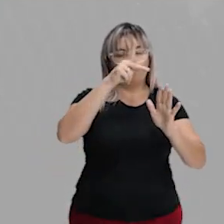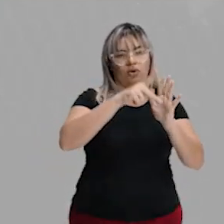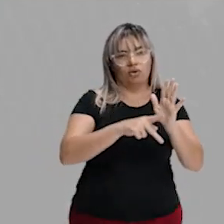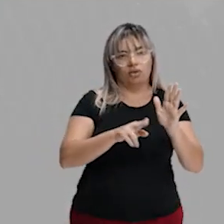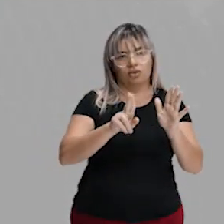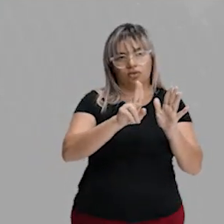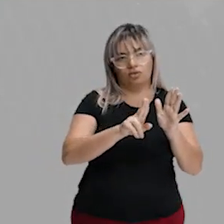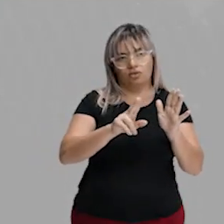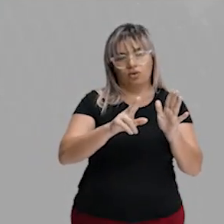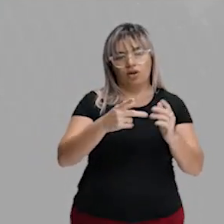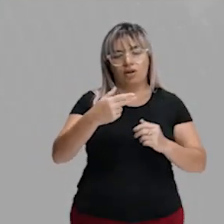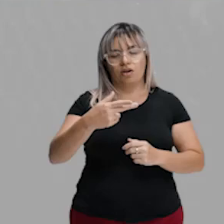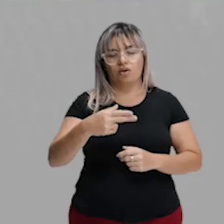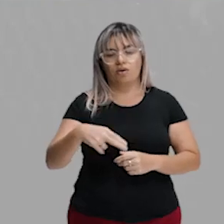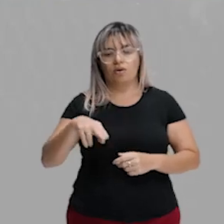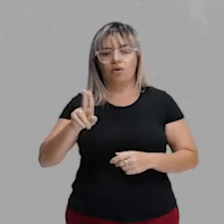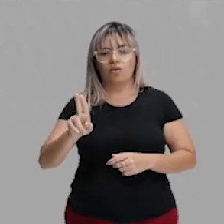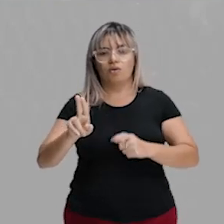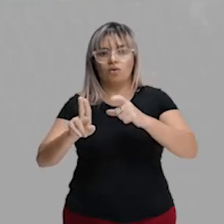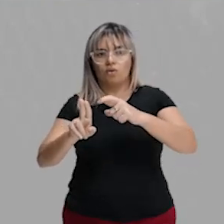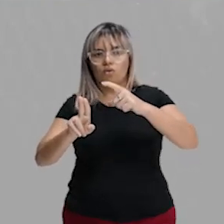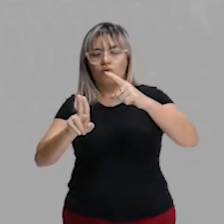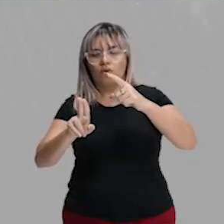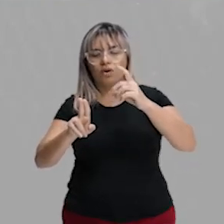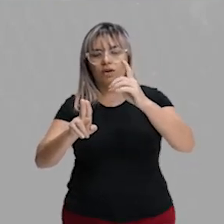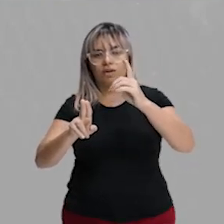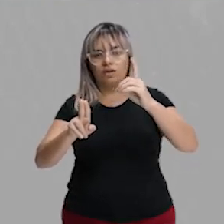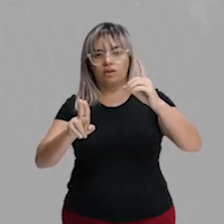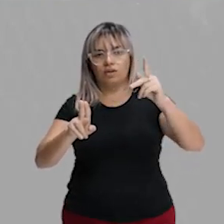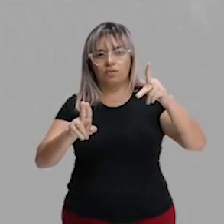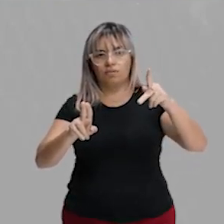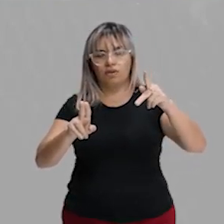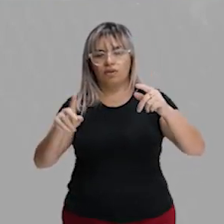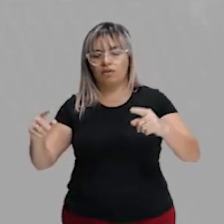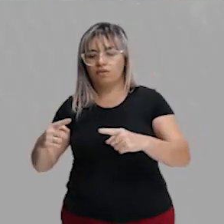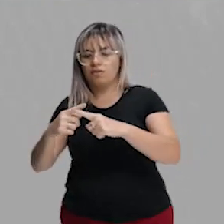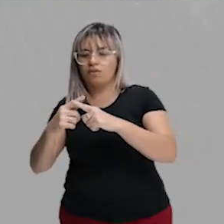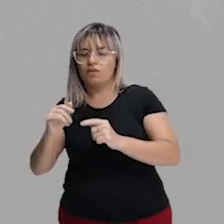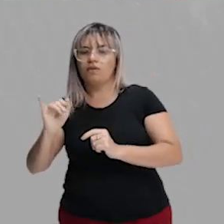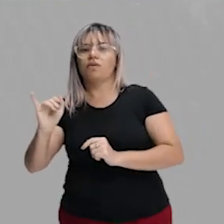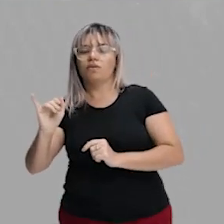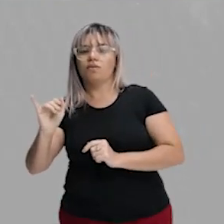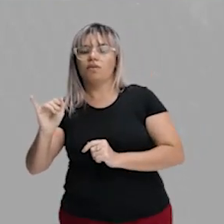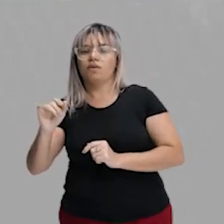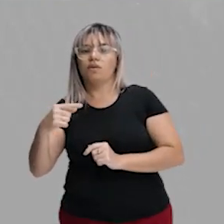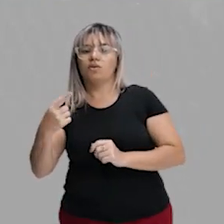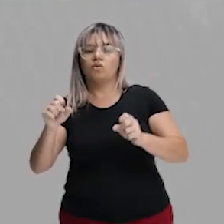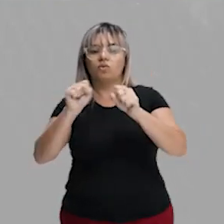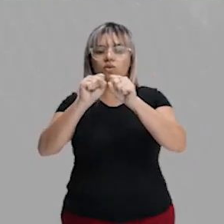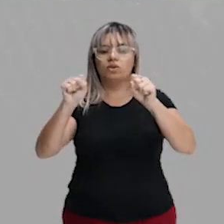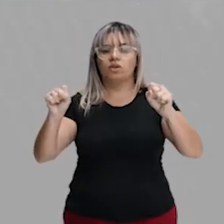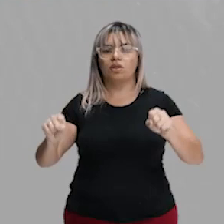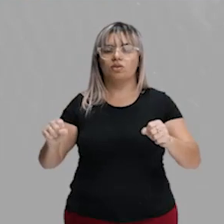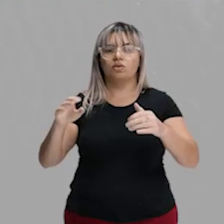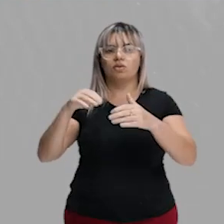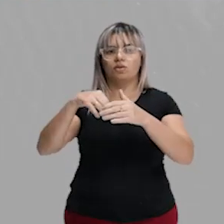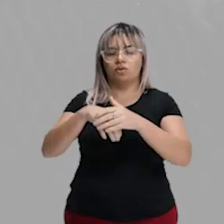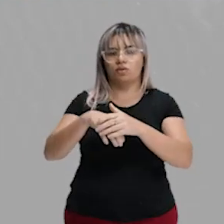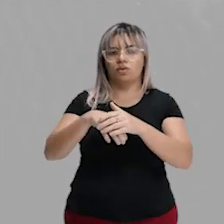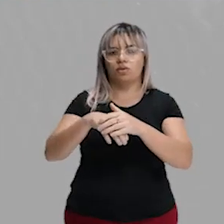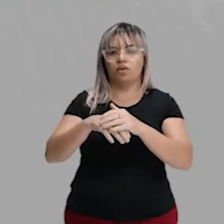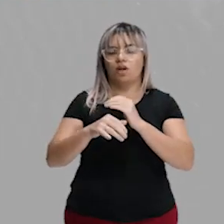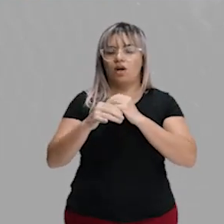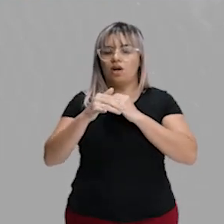No sistema nós temos o quê? A DDP e a corrente elétrica que vai gerar todo o efeito elétrico que nós